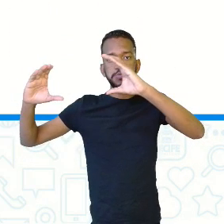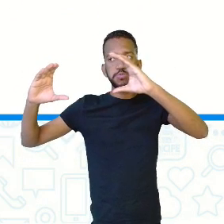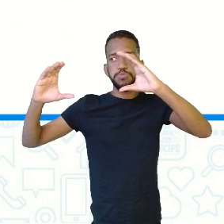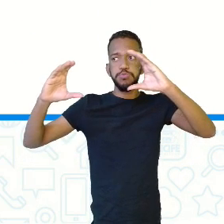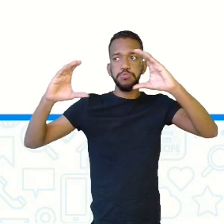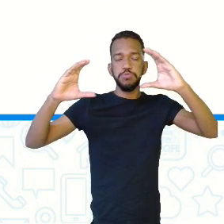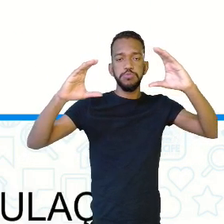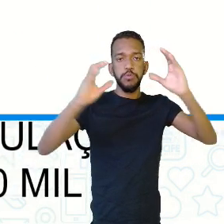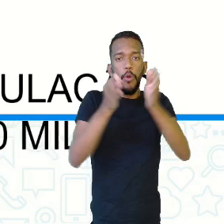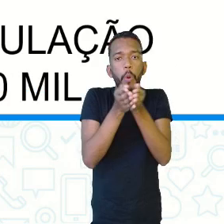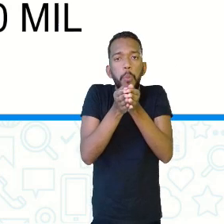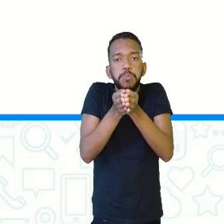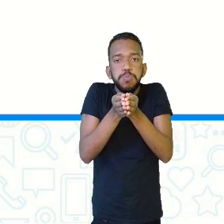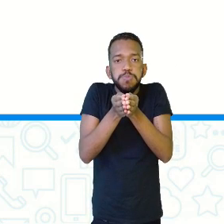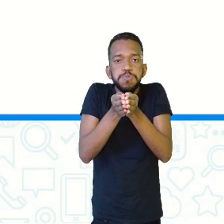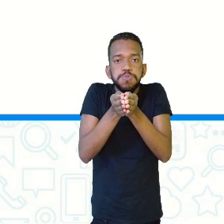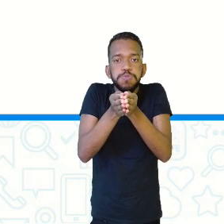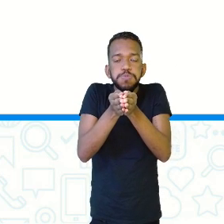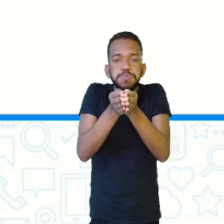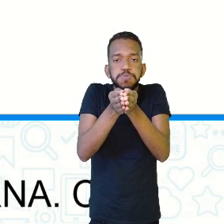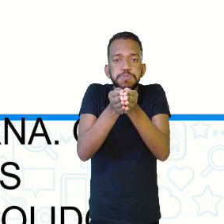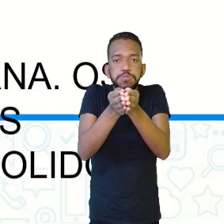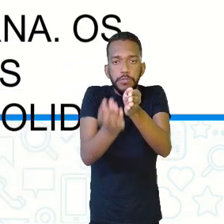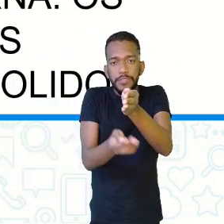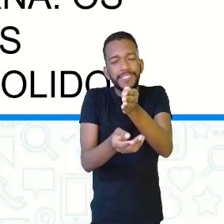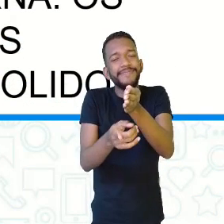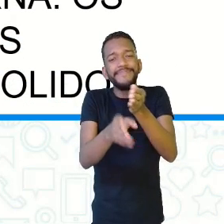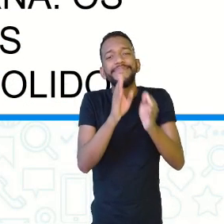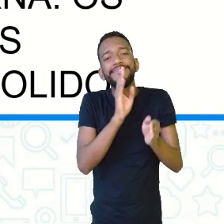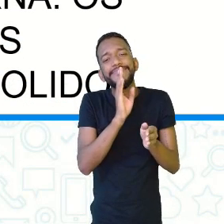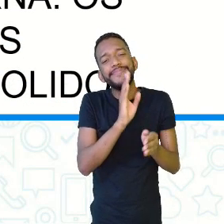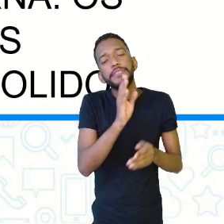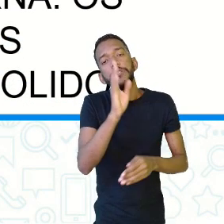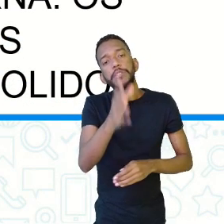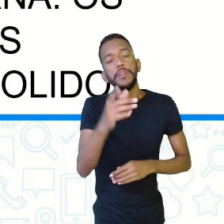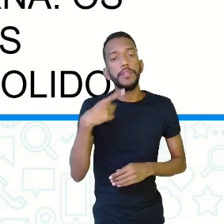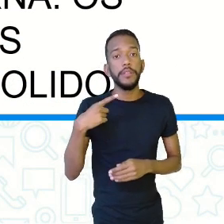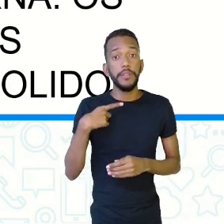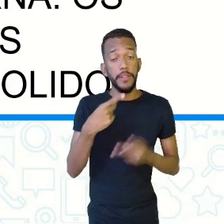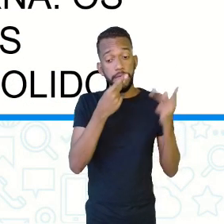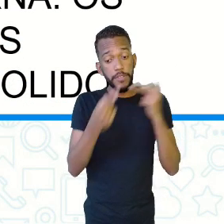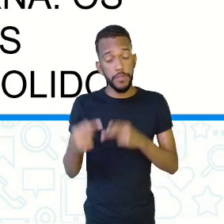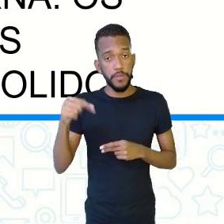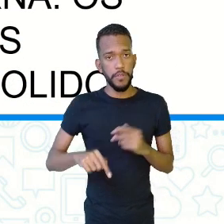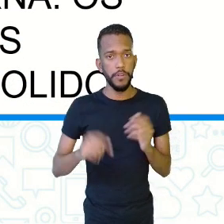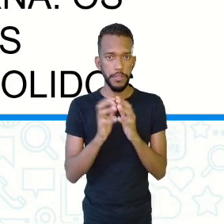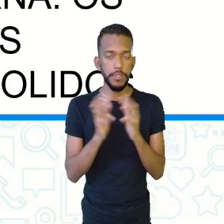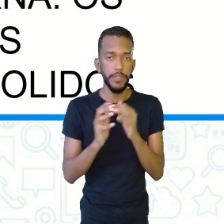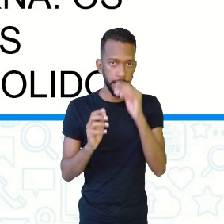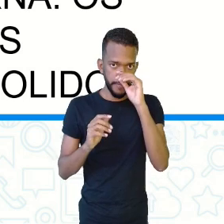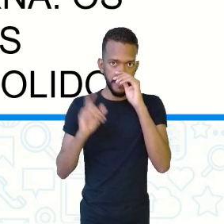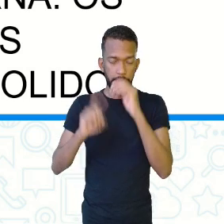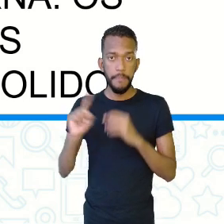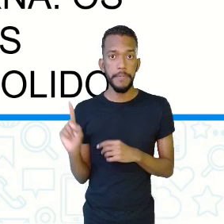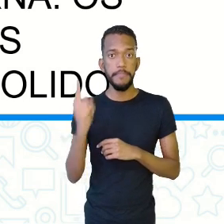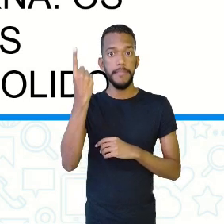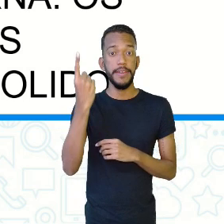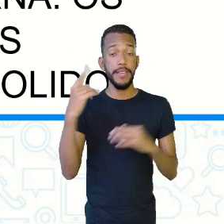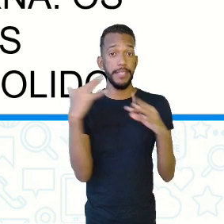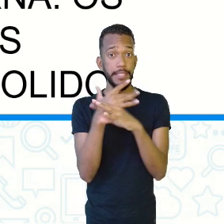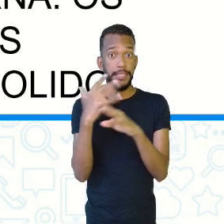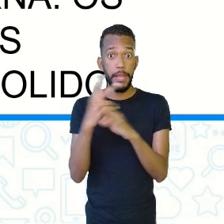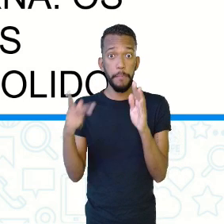dirigível, ele visitou a nossa cidade. Na verdade, Recife, foi a primeira cidade